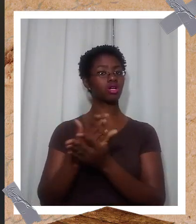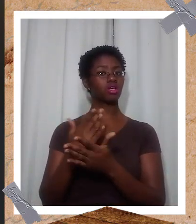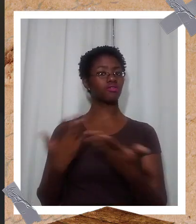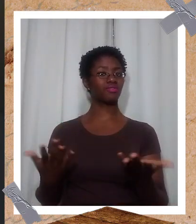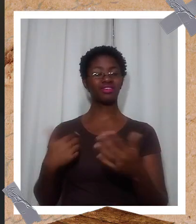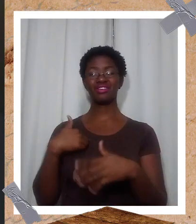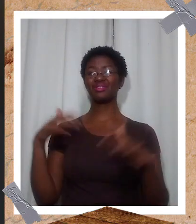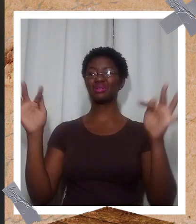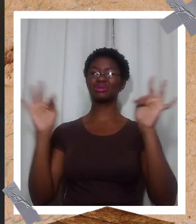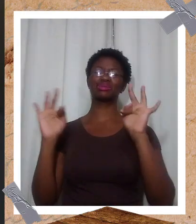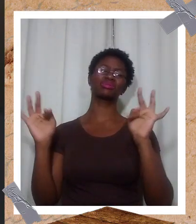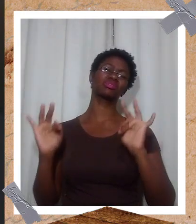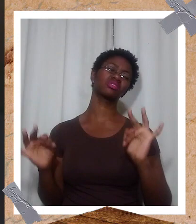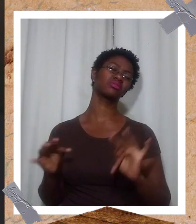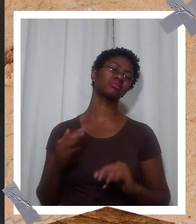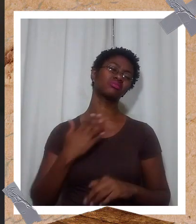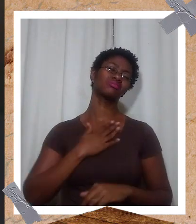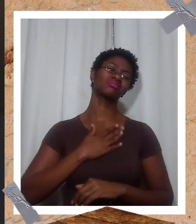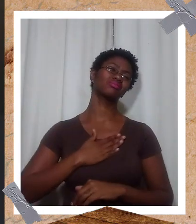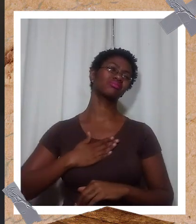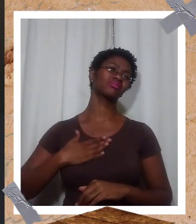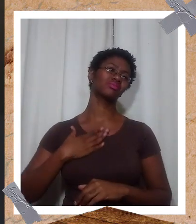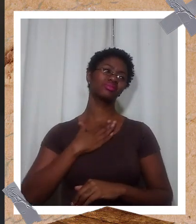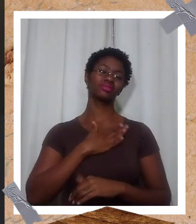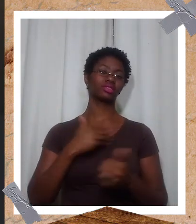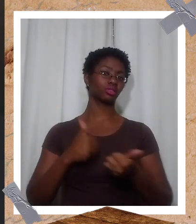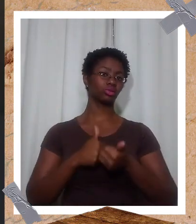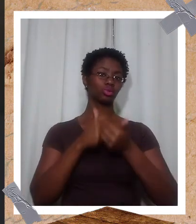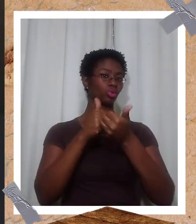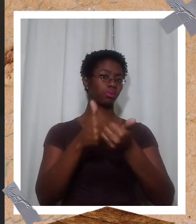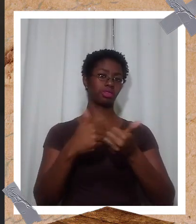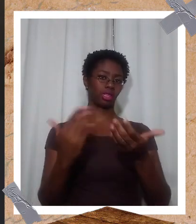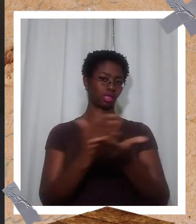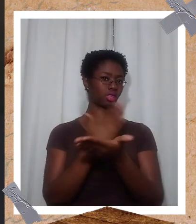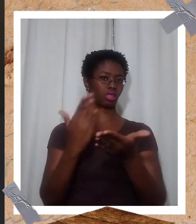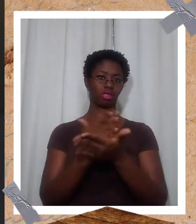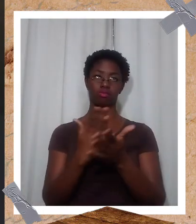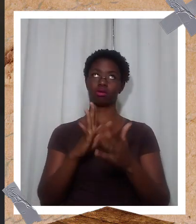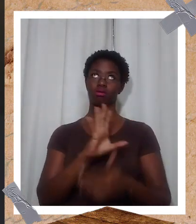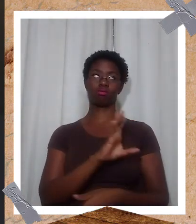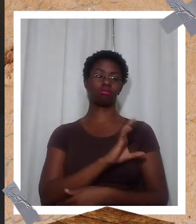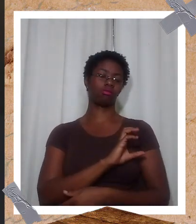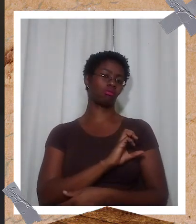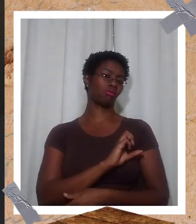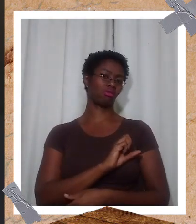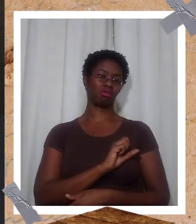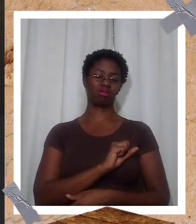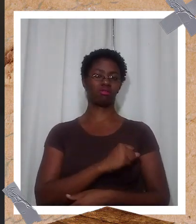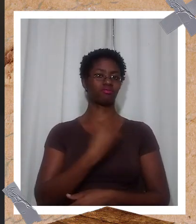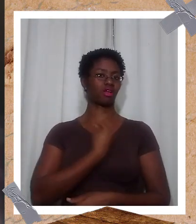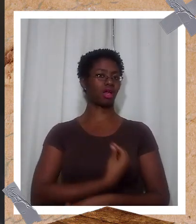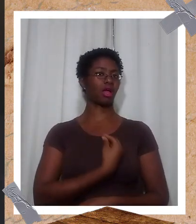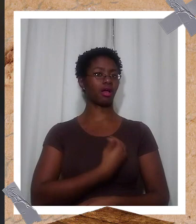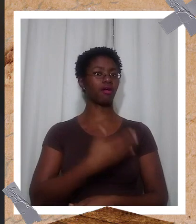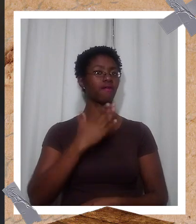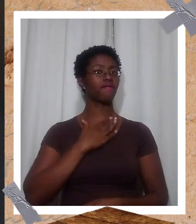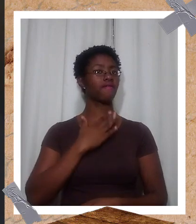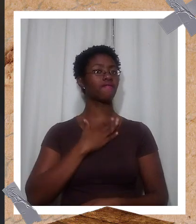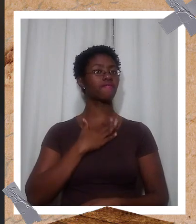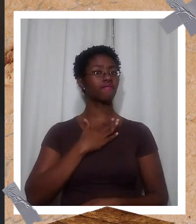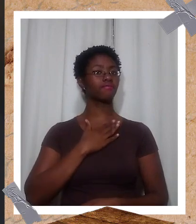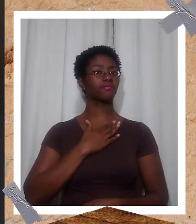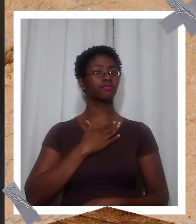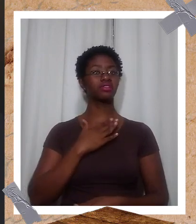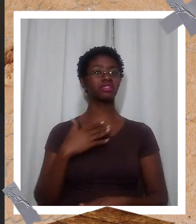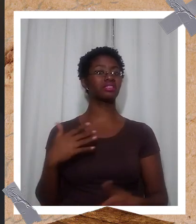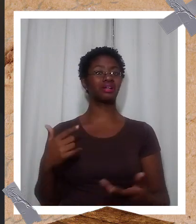muito feliz na companhia do livro, né? A minha vida, ela se tornava assim radiante,